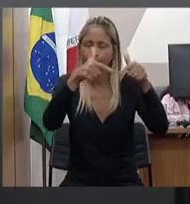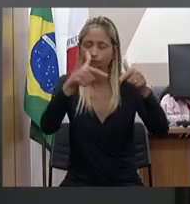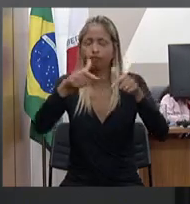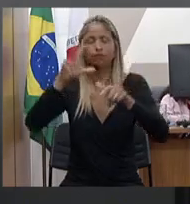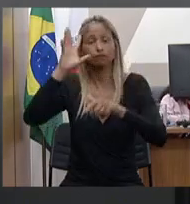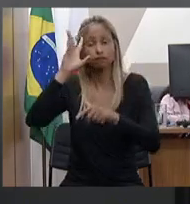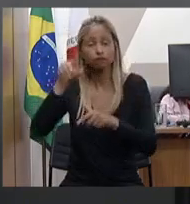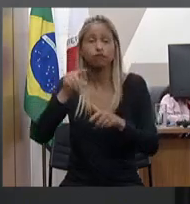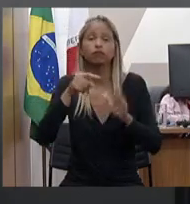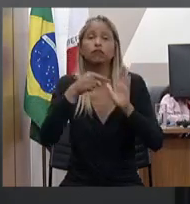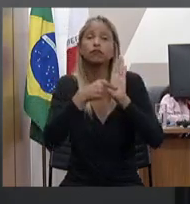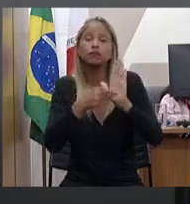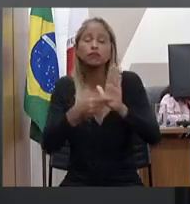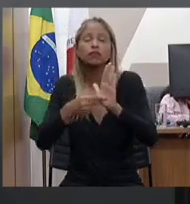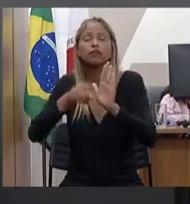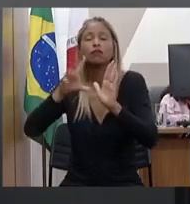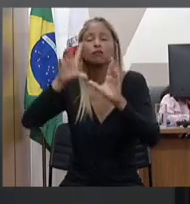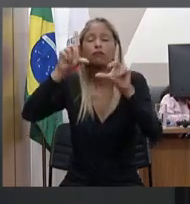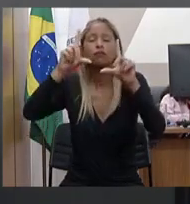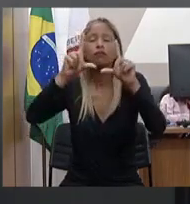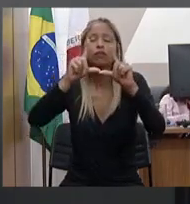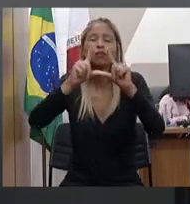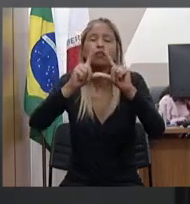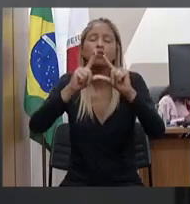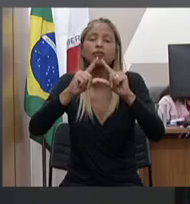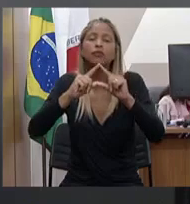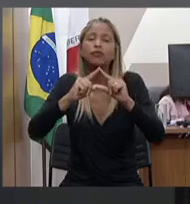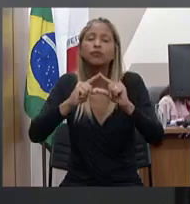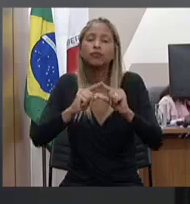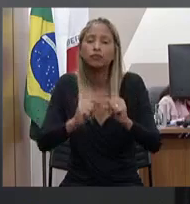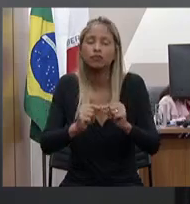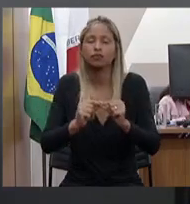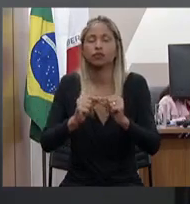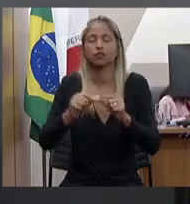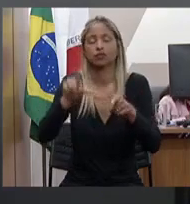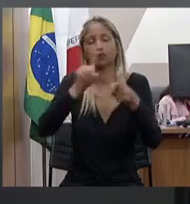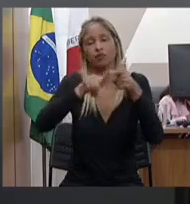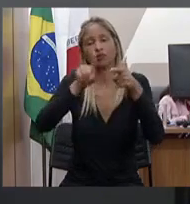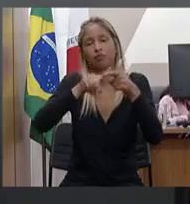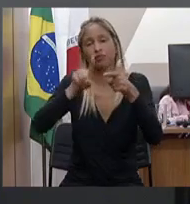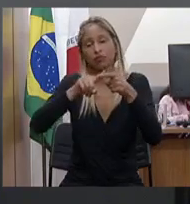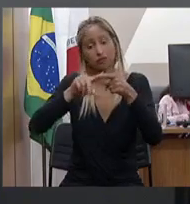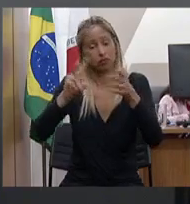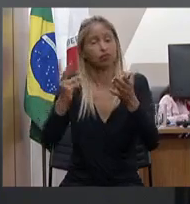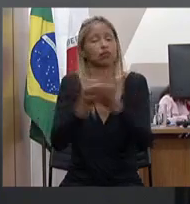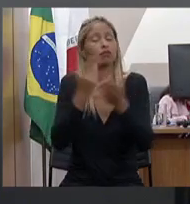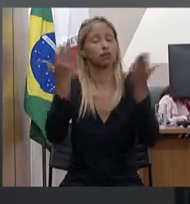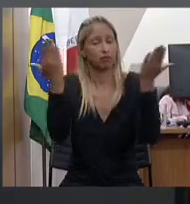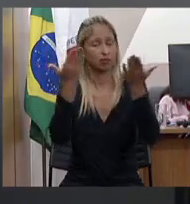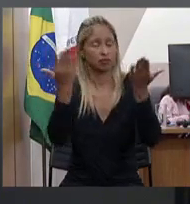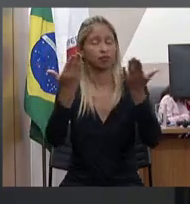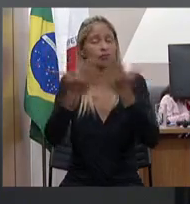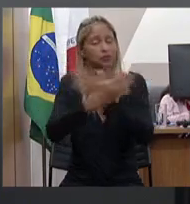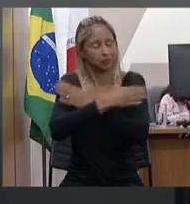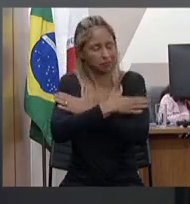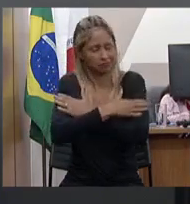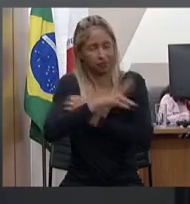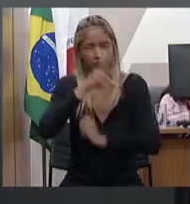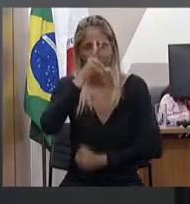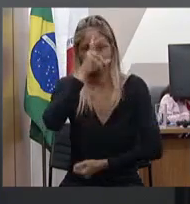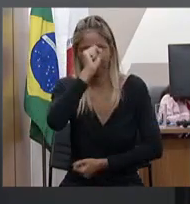soluções para reduzir reduzir esse grande problema que estamos discutindo aqui hoje um forte abraço